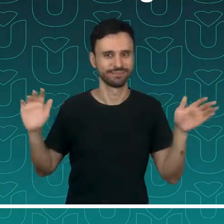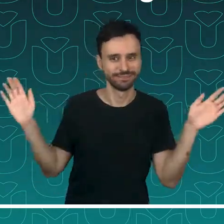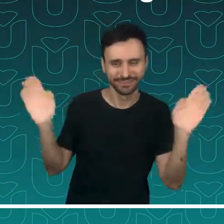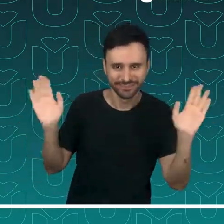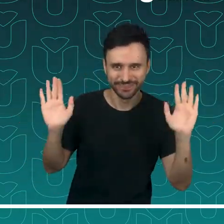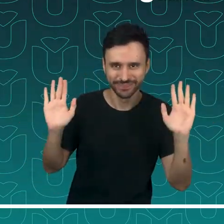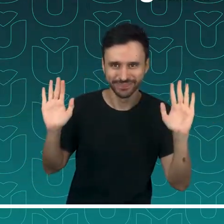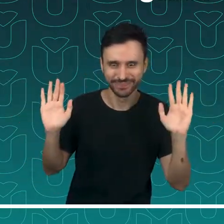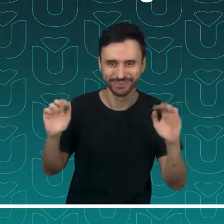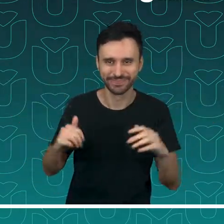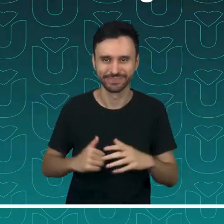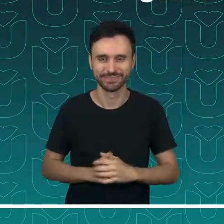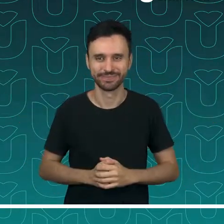do MEC. Tchau!